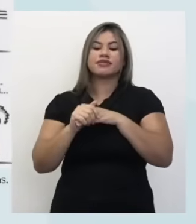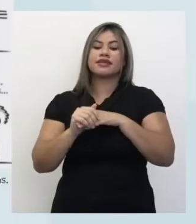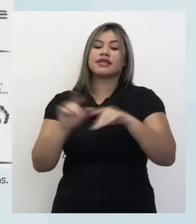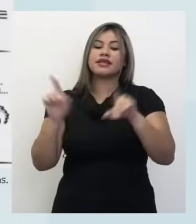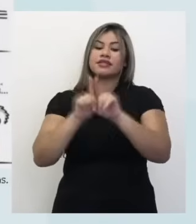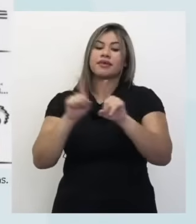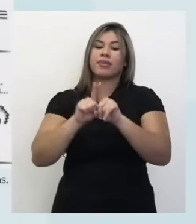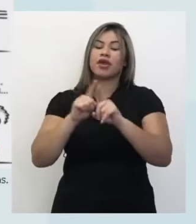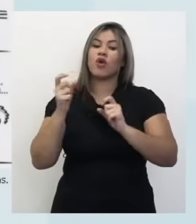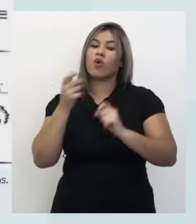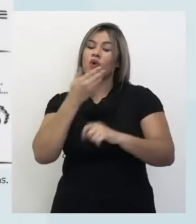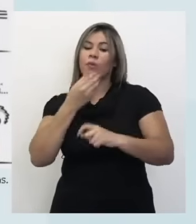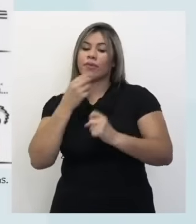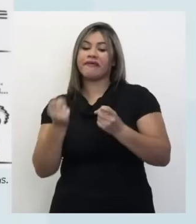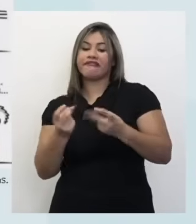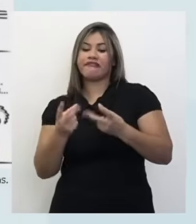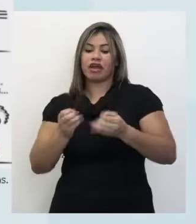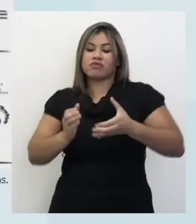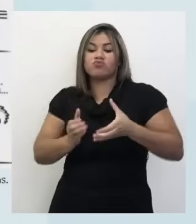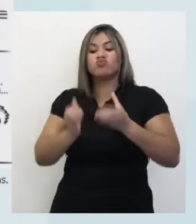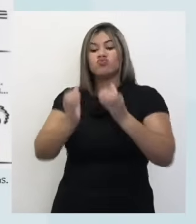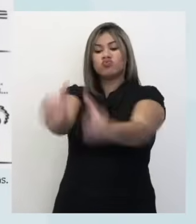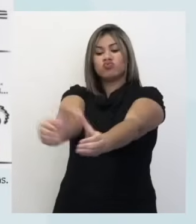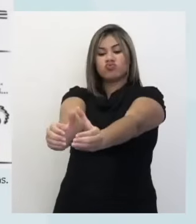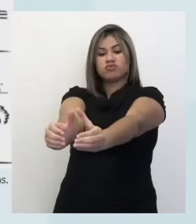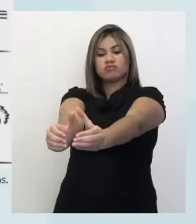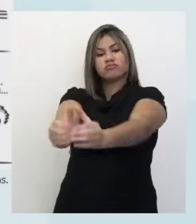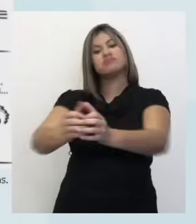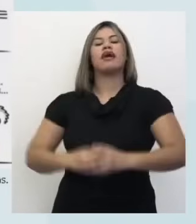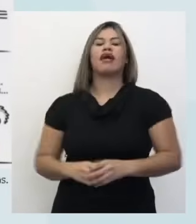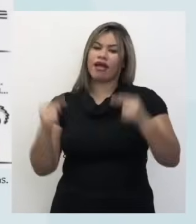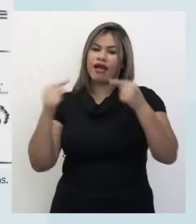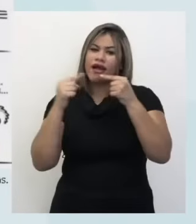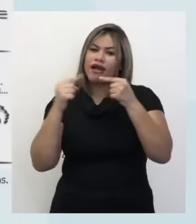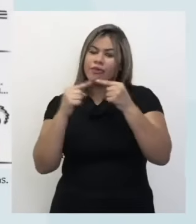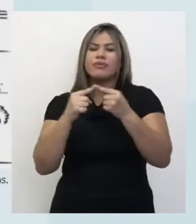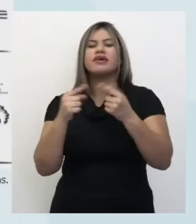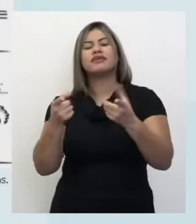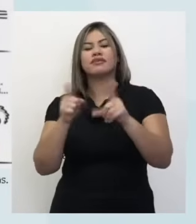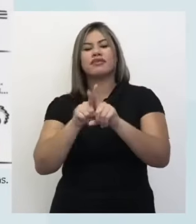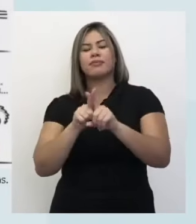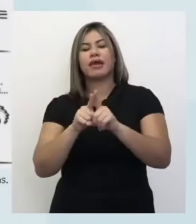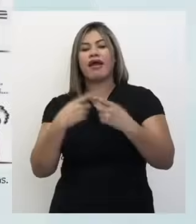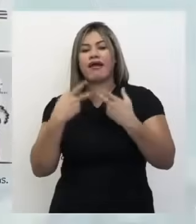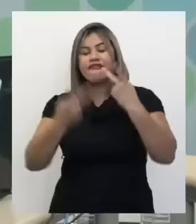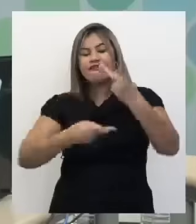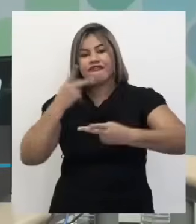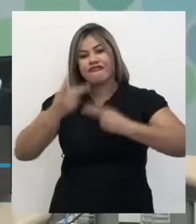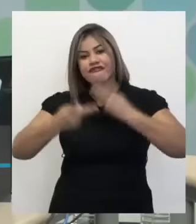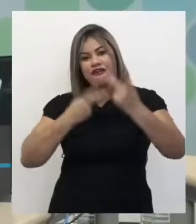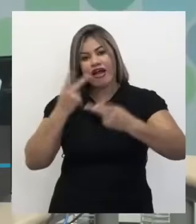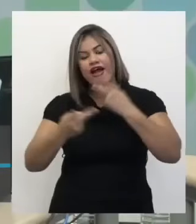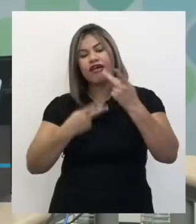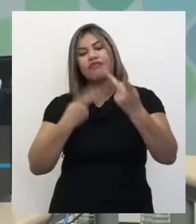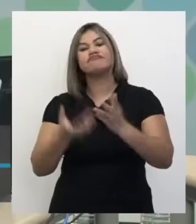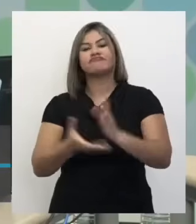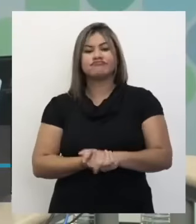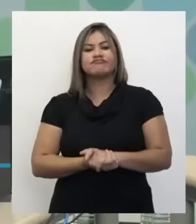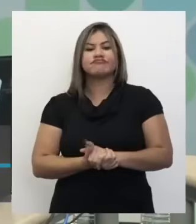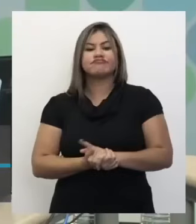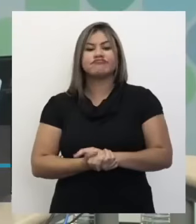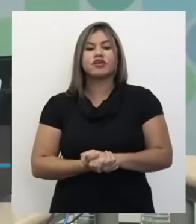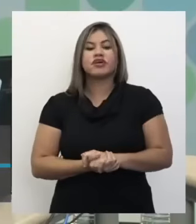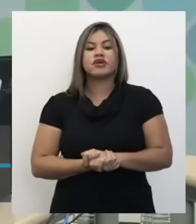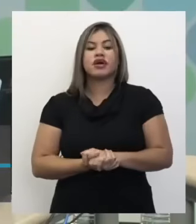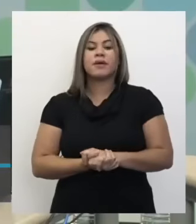está no segundo quadrinho, é bastante importante, né? Que a linguagem não verbal constrói este humor. Então, as duas linguagens aí são muito importantes.